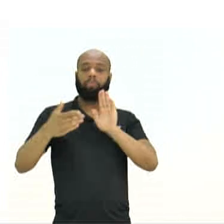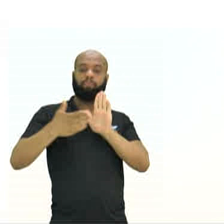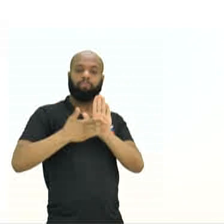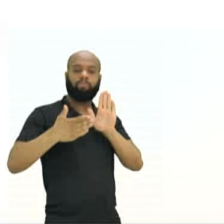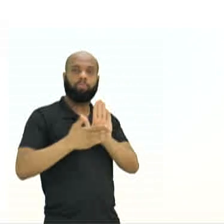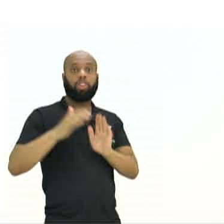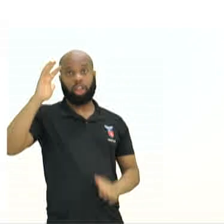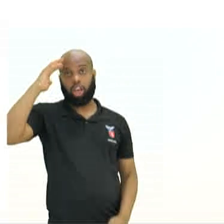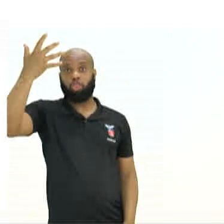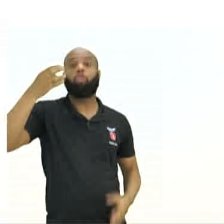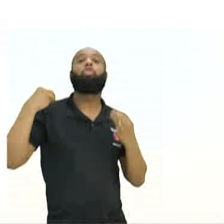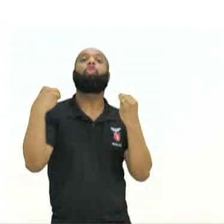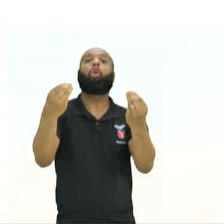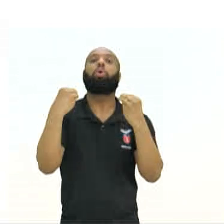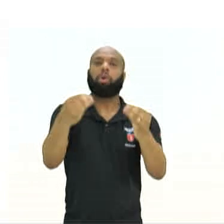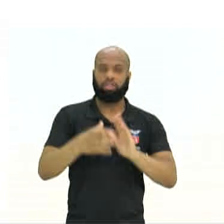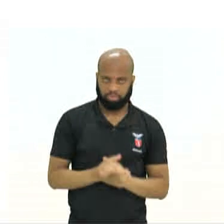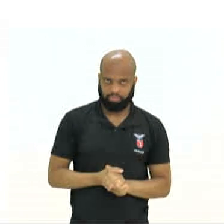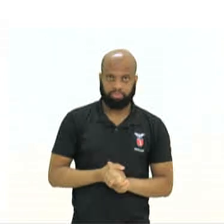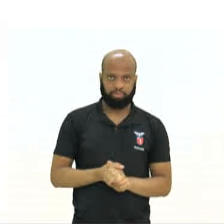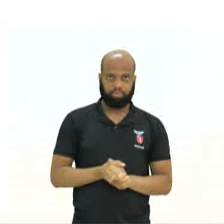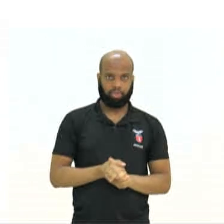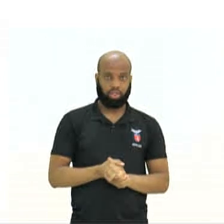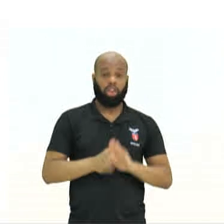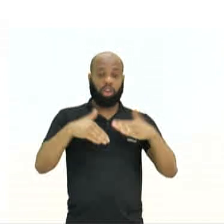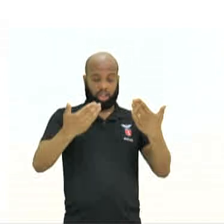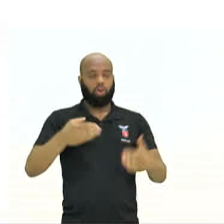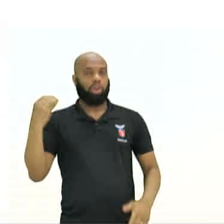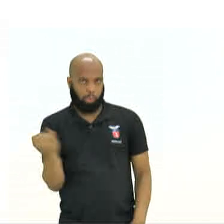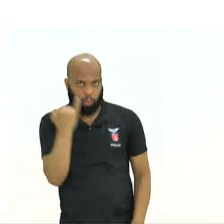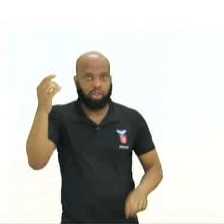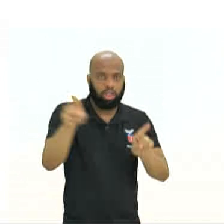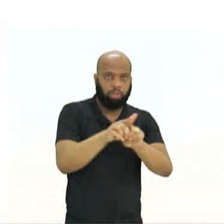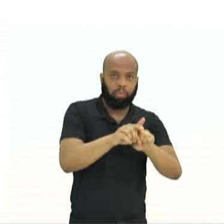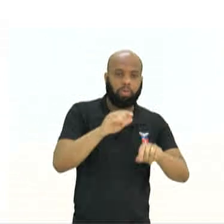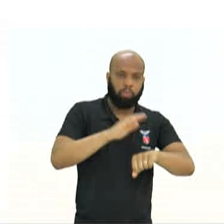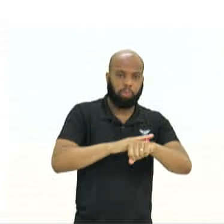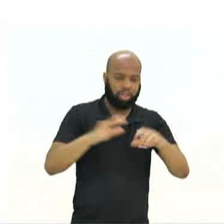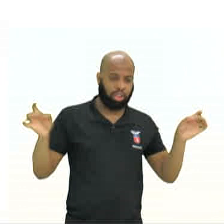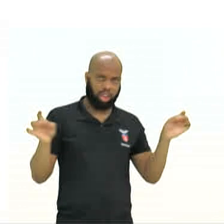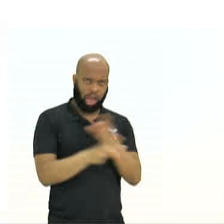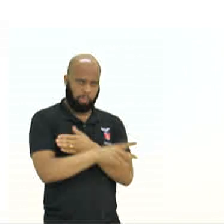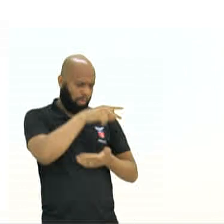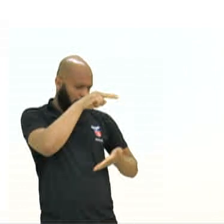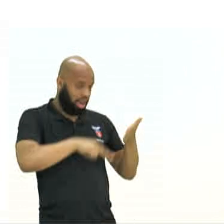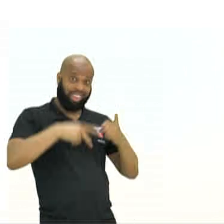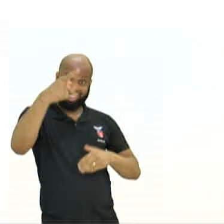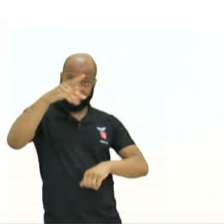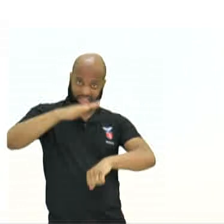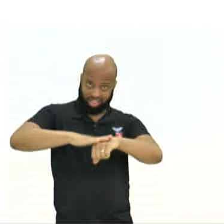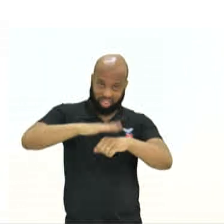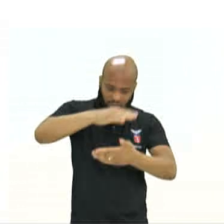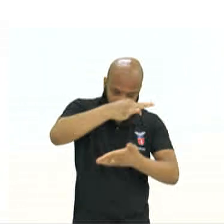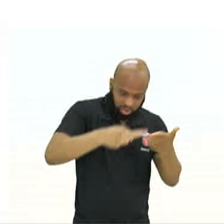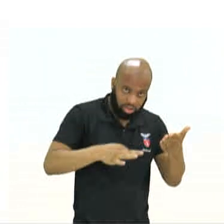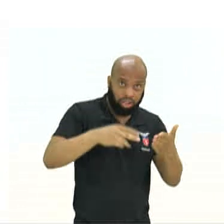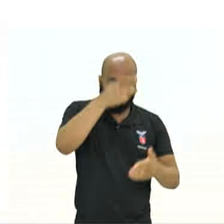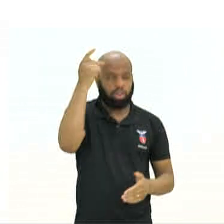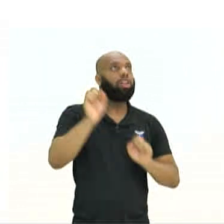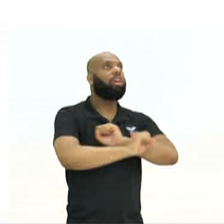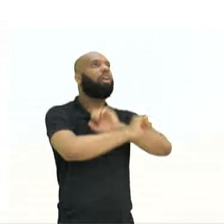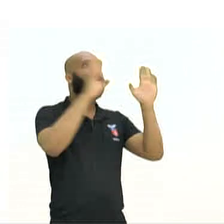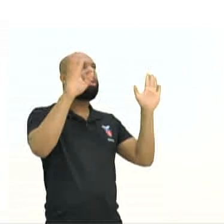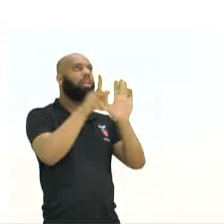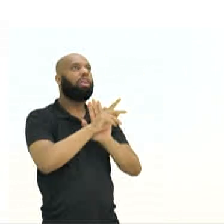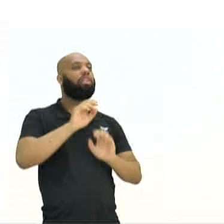proposta de intervenção sobre a tese discutida. É importante que, ao terminar a leitura, o leitor tenha total clareza quanto à tese